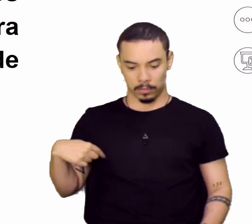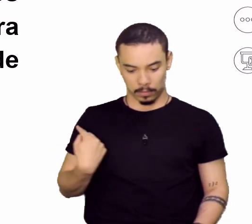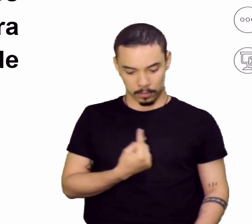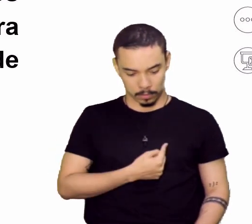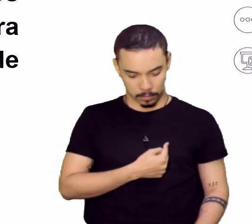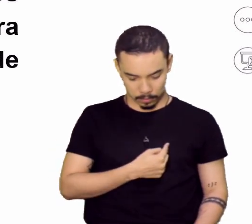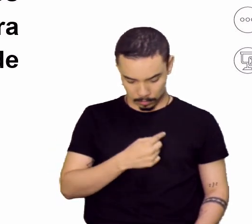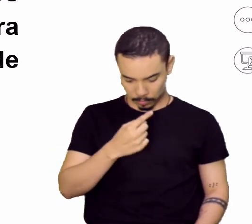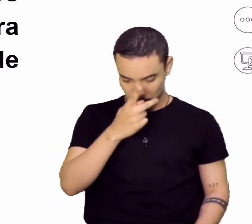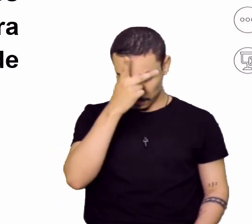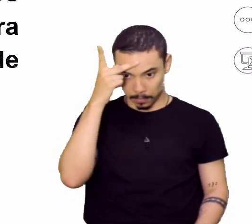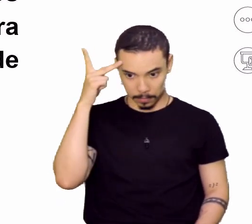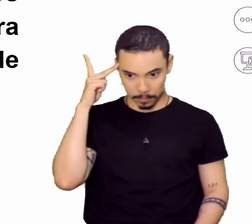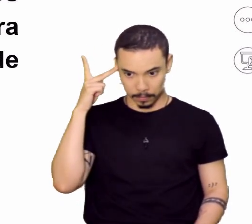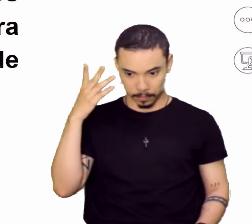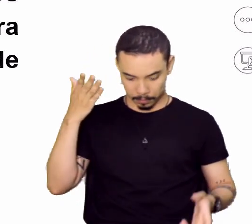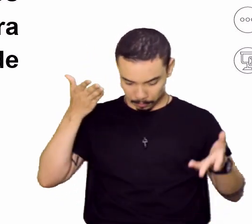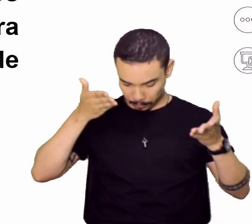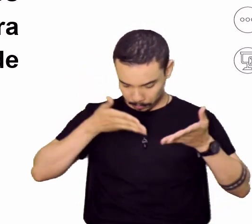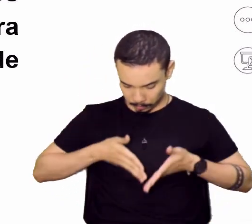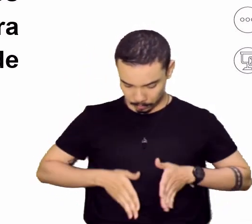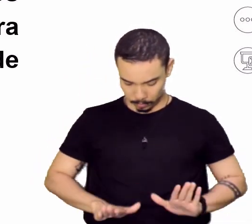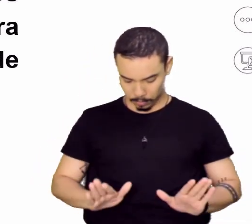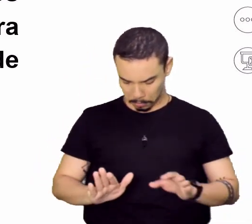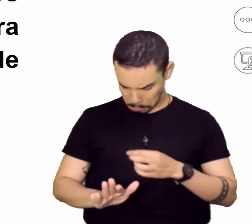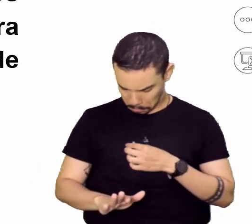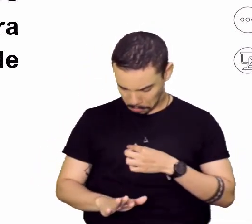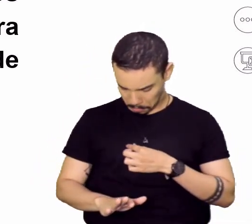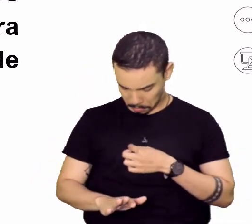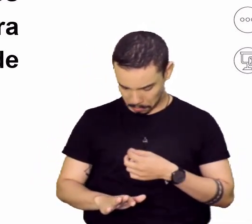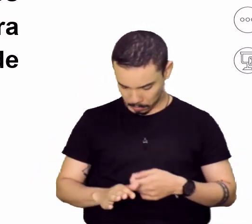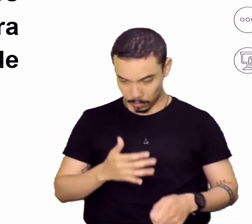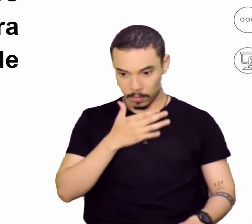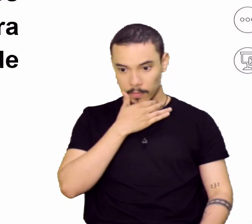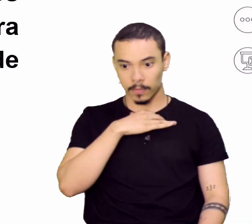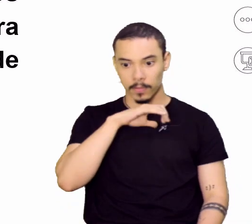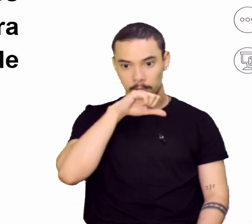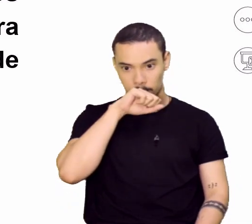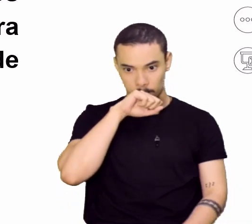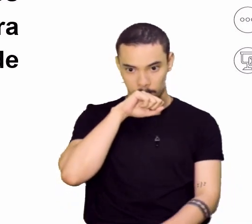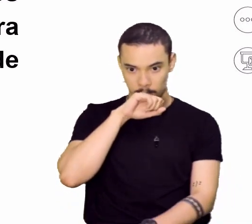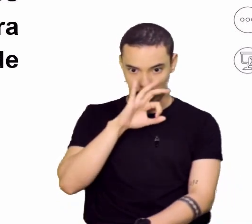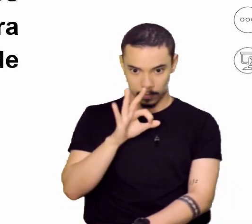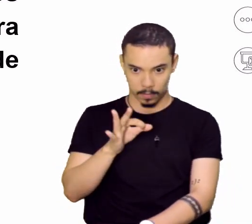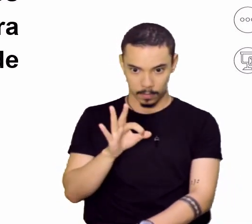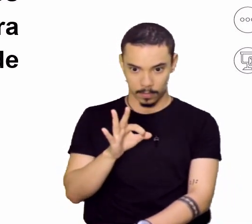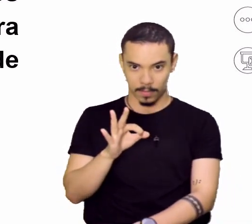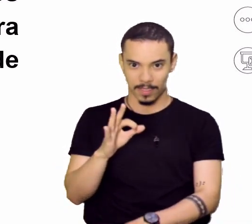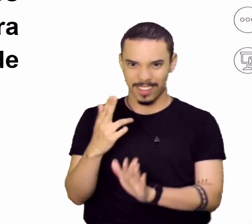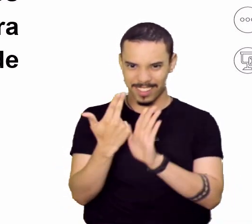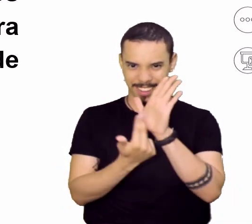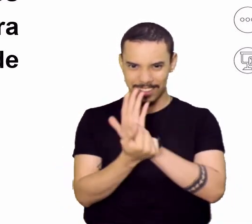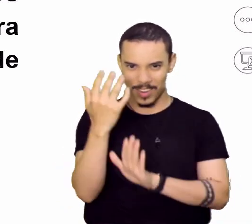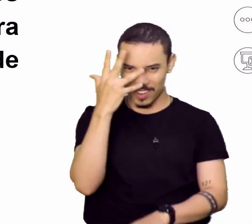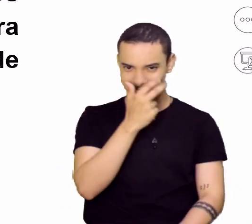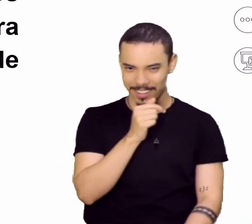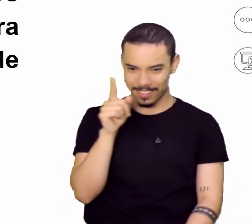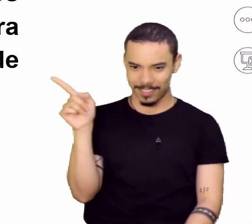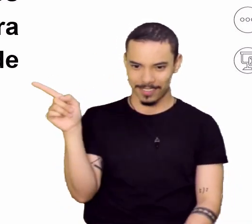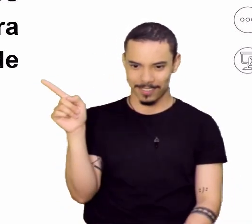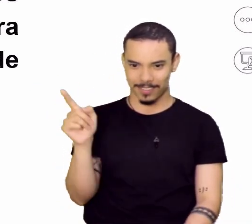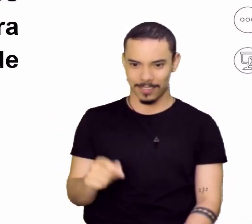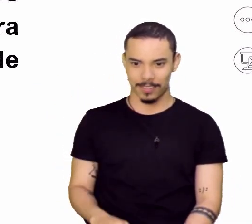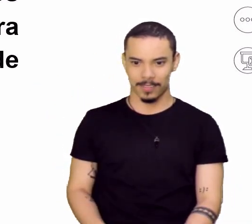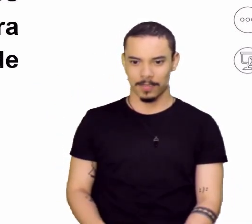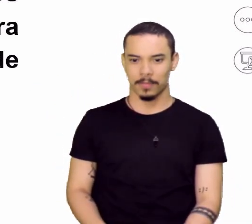nós nascemos dos pais. Olha o desenho lindo, né? Ó, pai